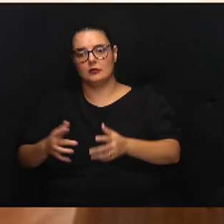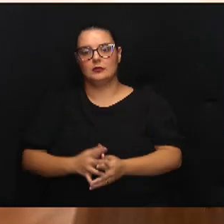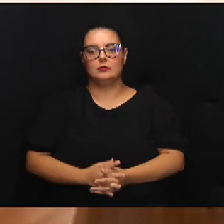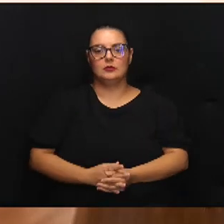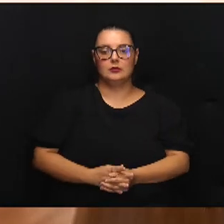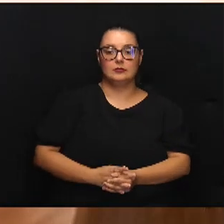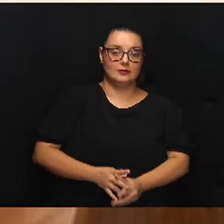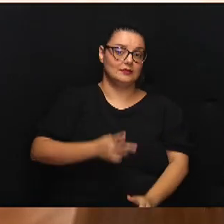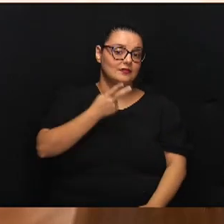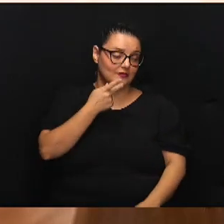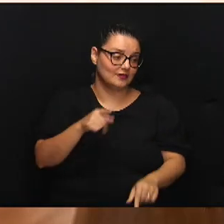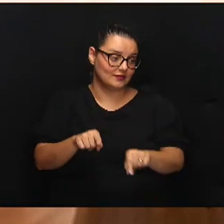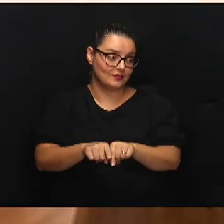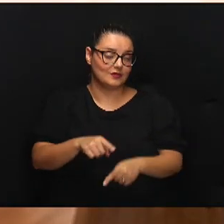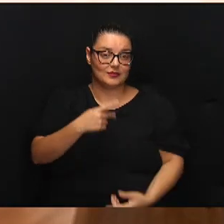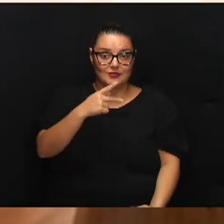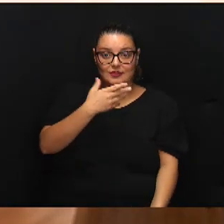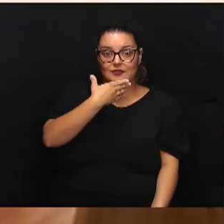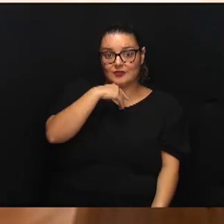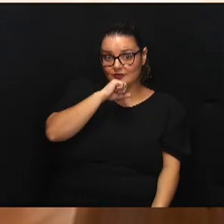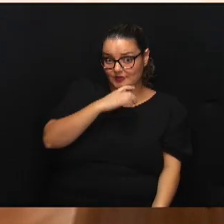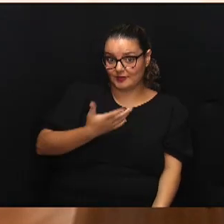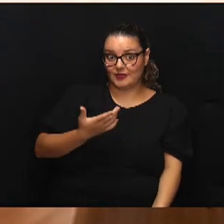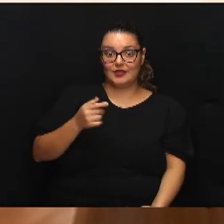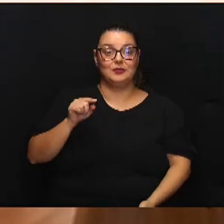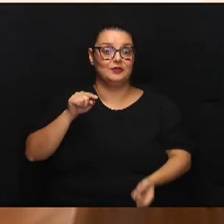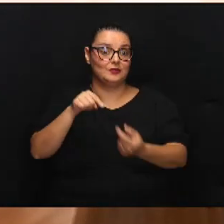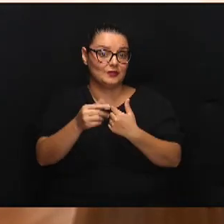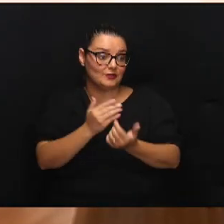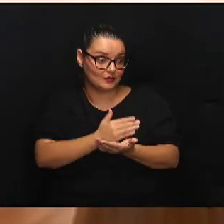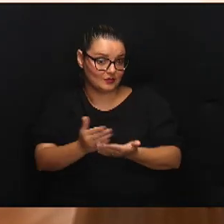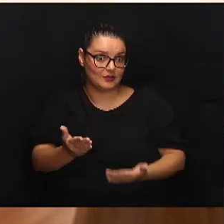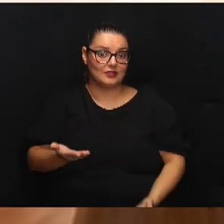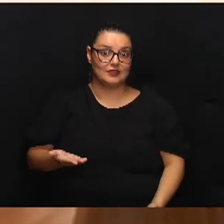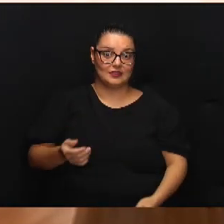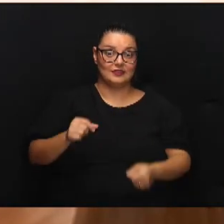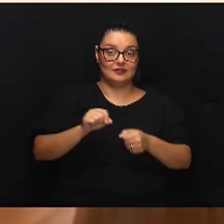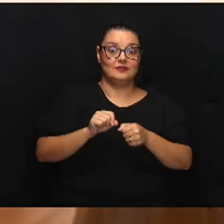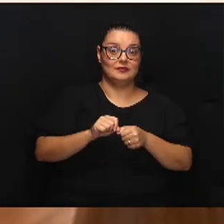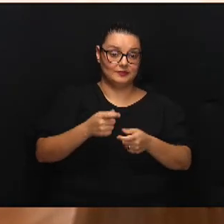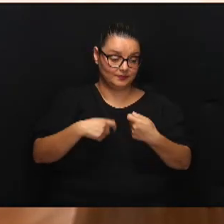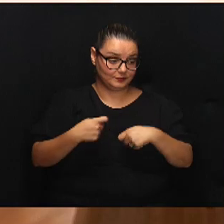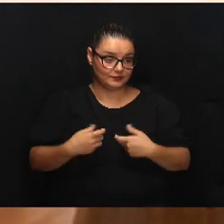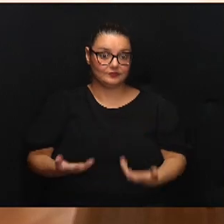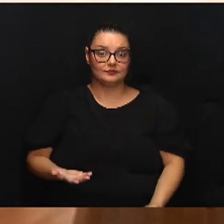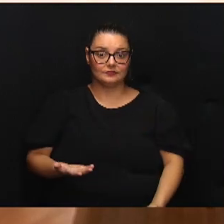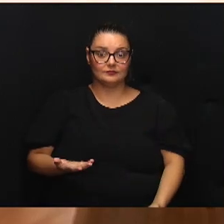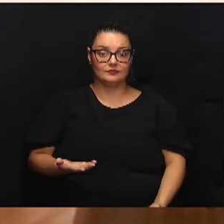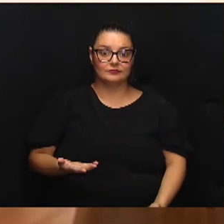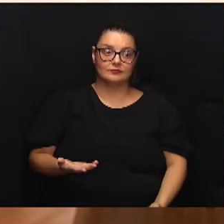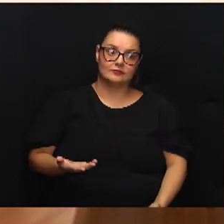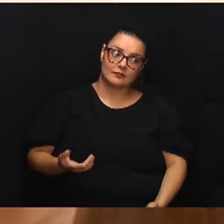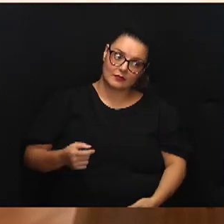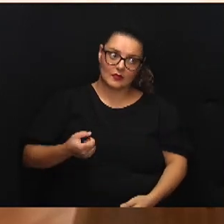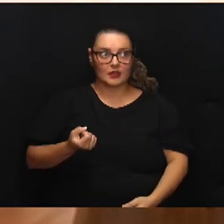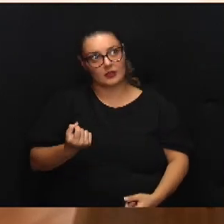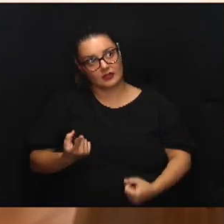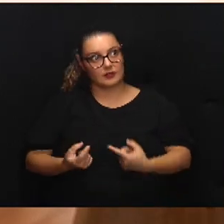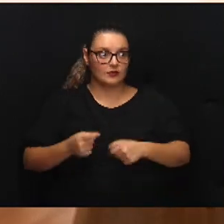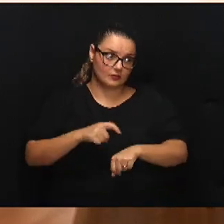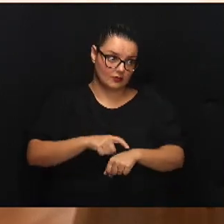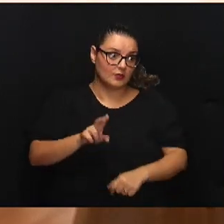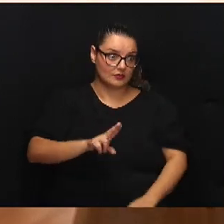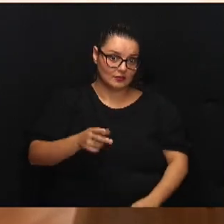contou, inclusive, que seu pai, né, era contra no início e você acabou fazendo administração. Em certo momento acabou usando,